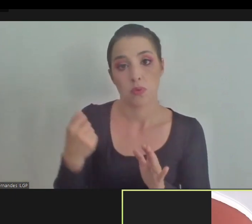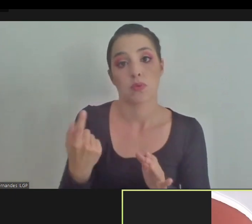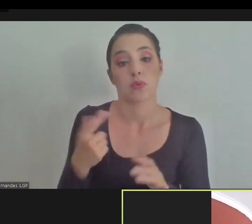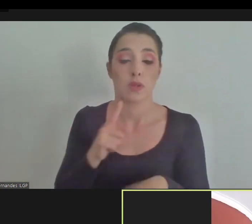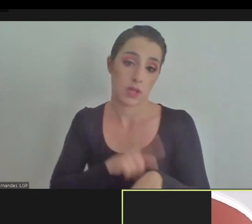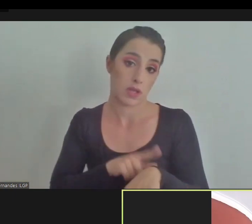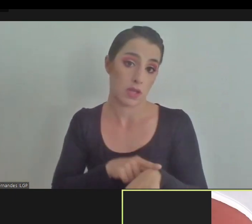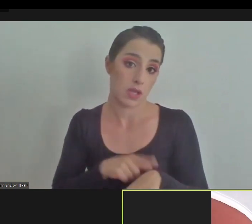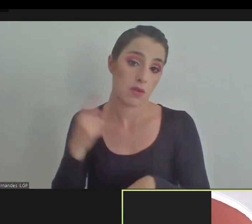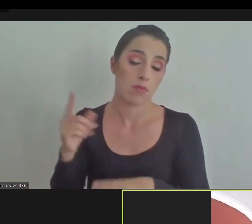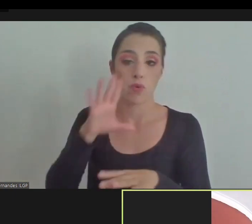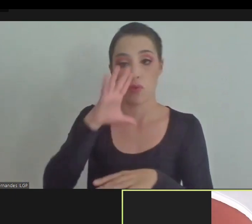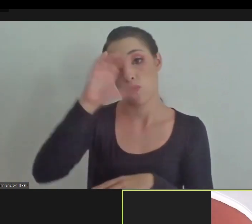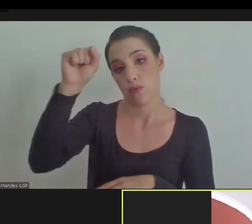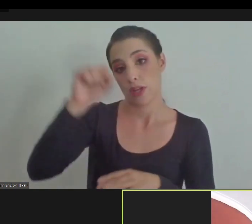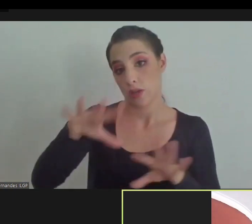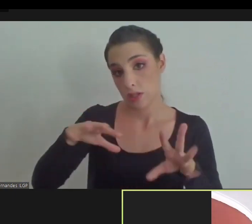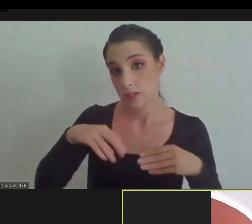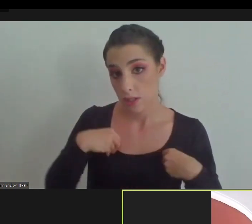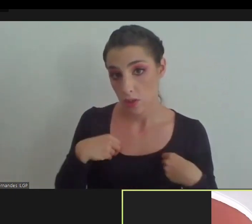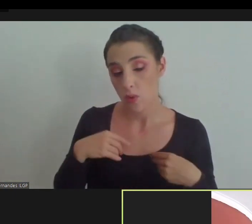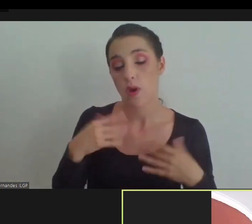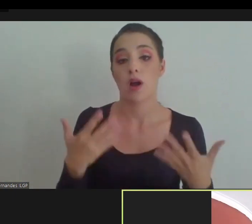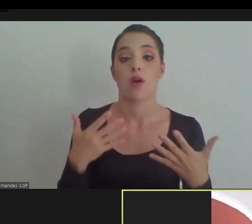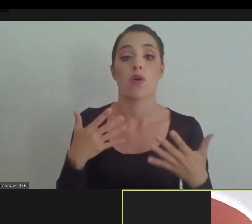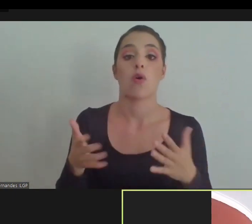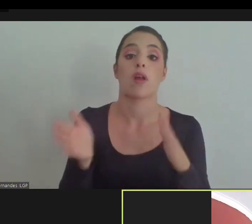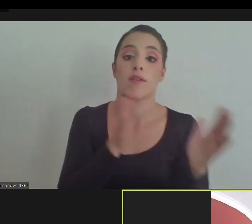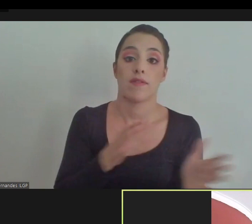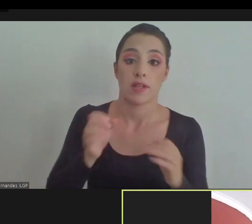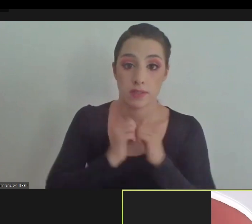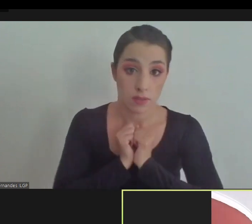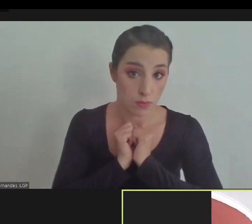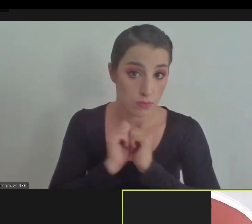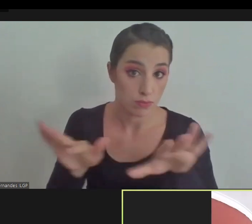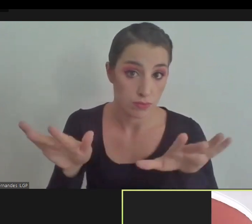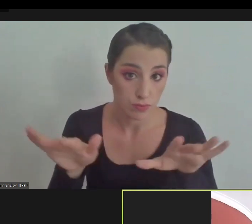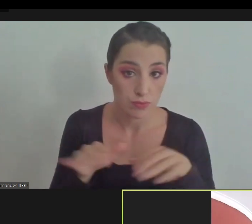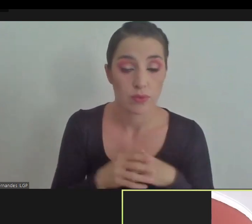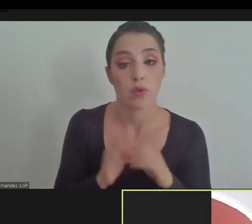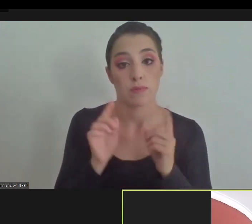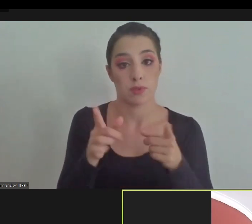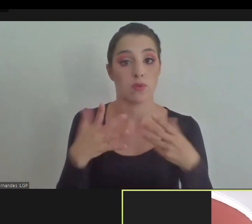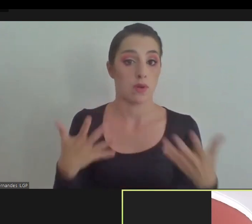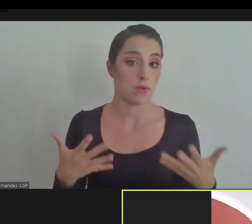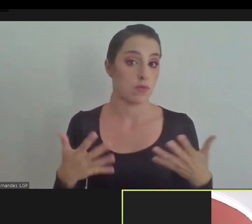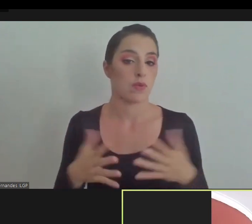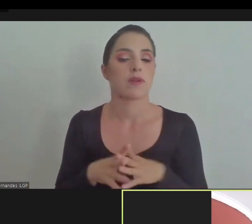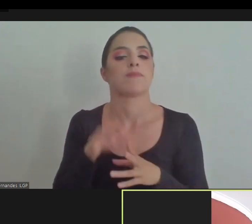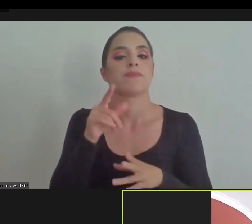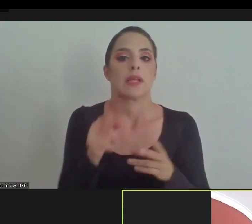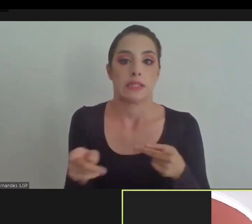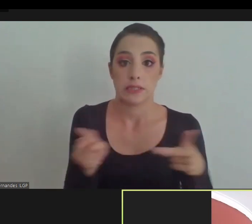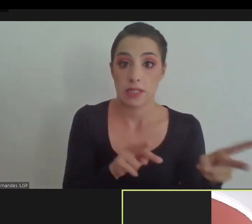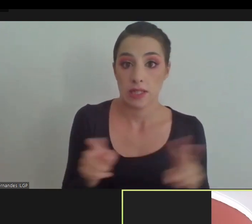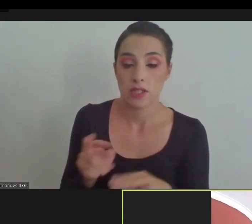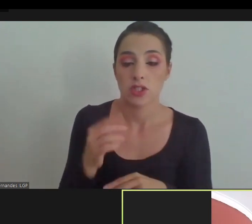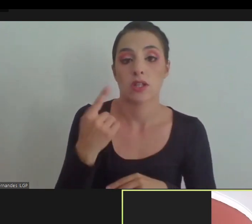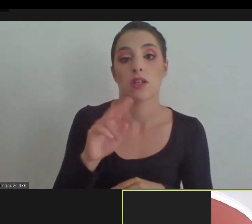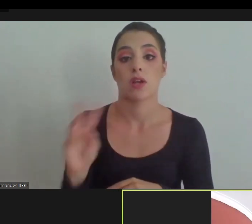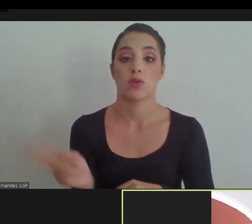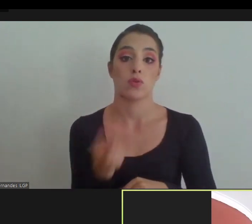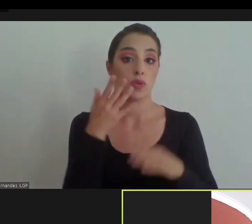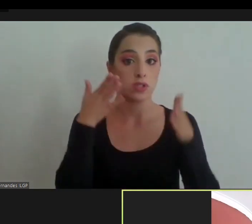santomense e que está na fase da sua divulgação e disseminação, esta estratégia tem dois